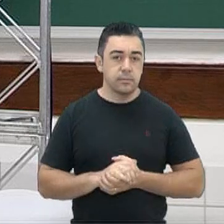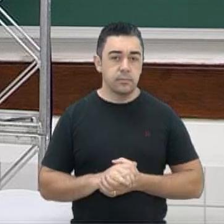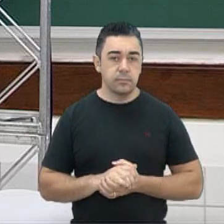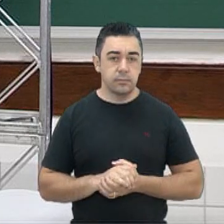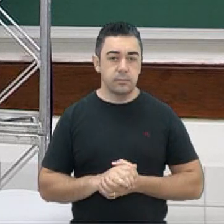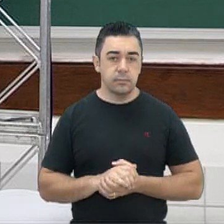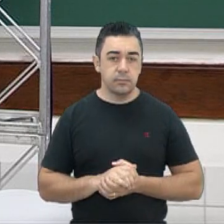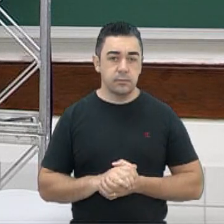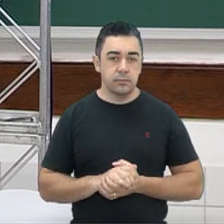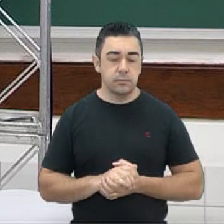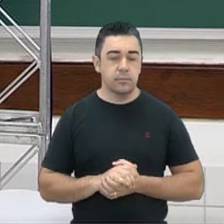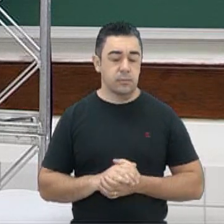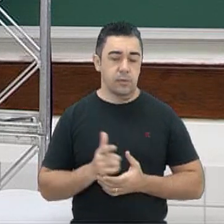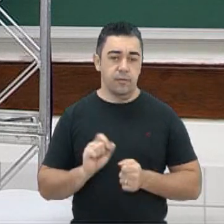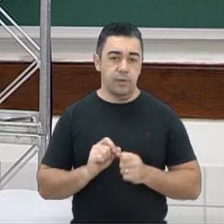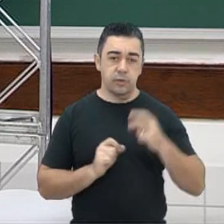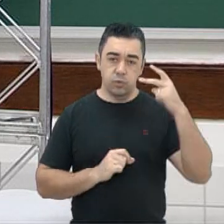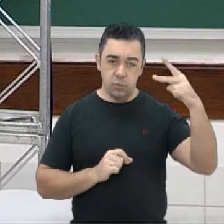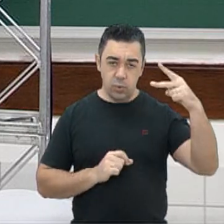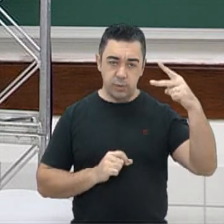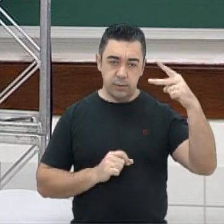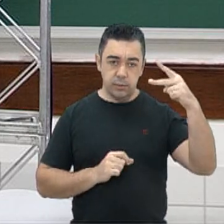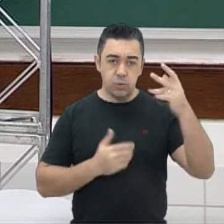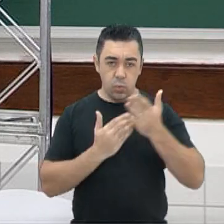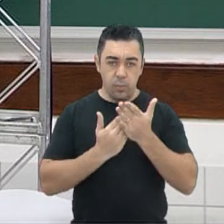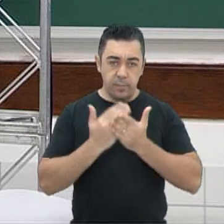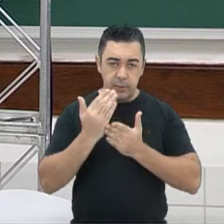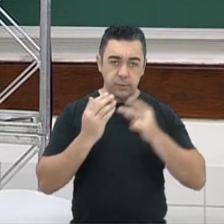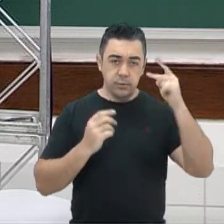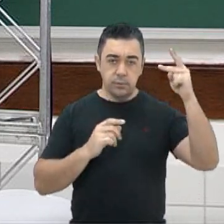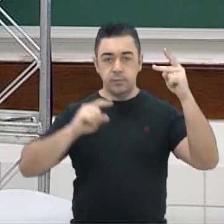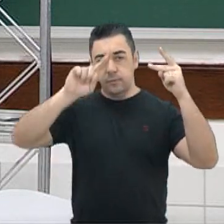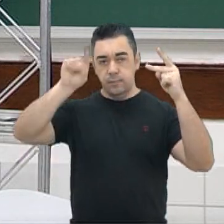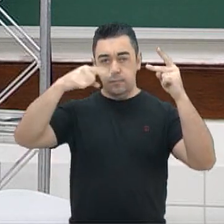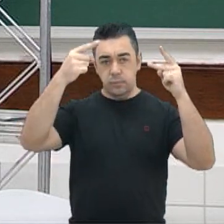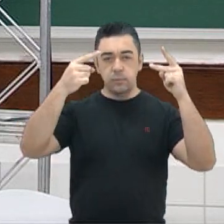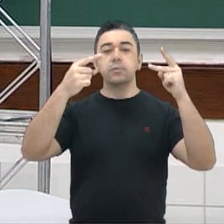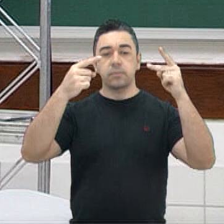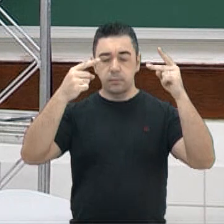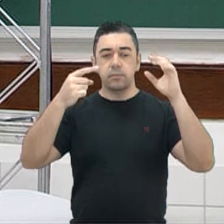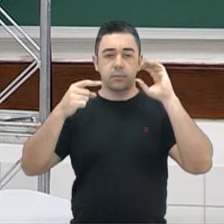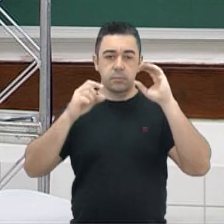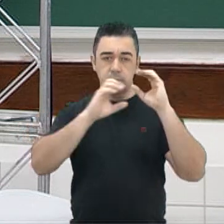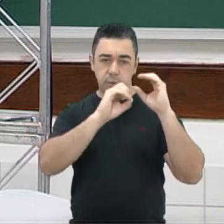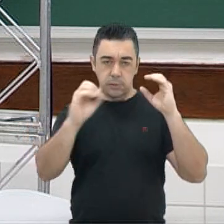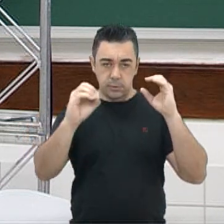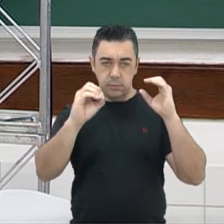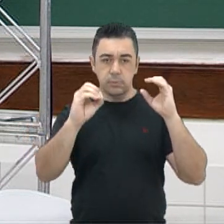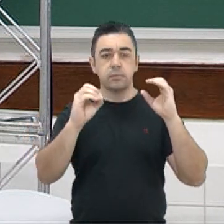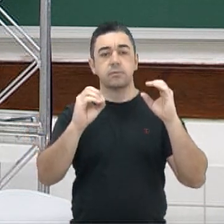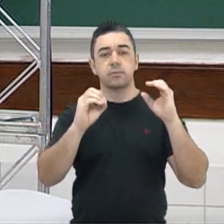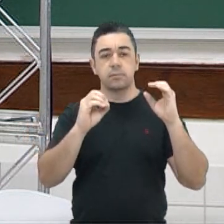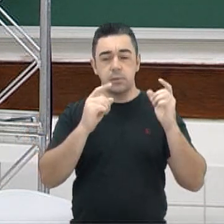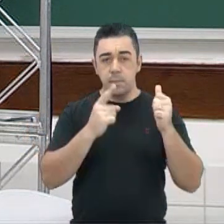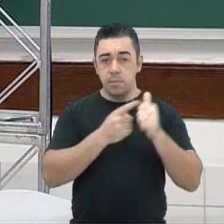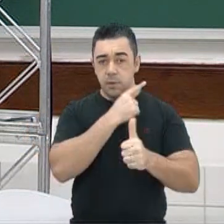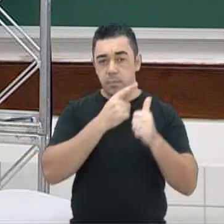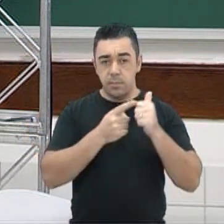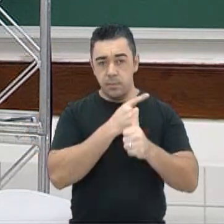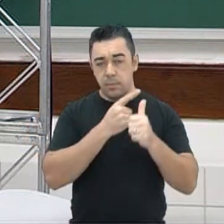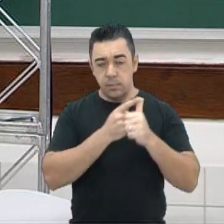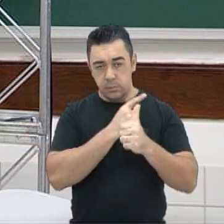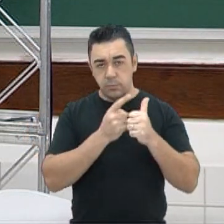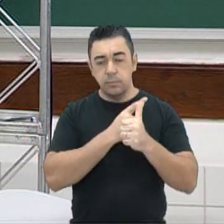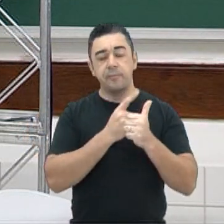lá. 2 subtrações aqui no começo. Acrescentei 2 zeros para ter a primeira casa